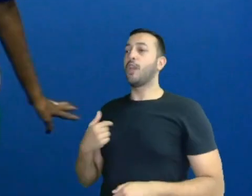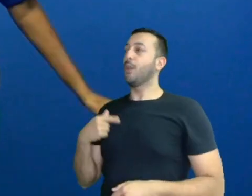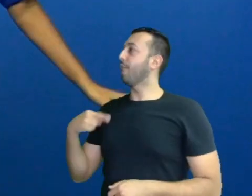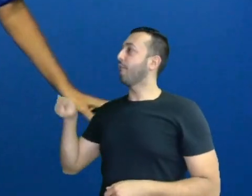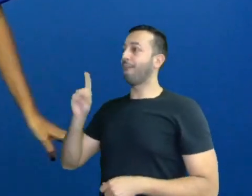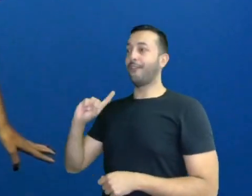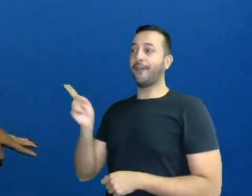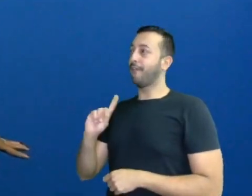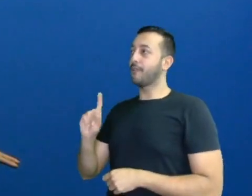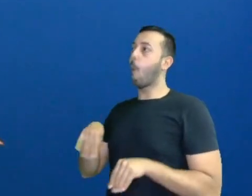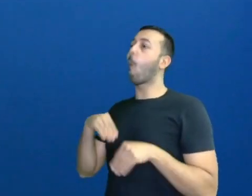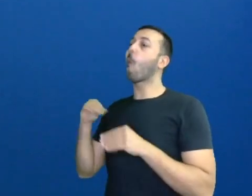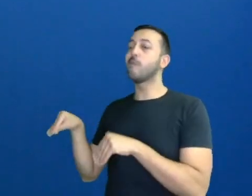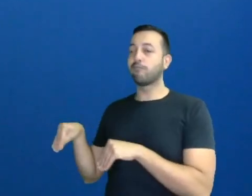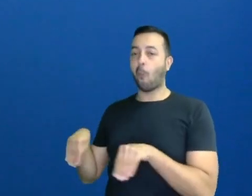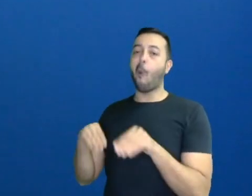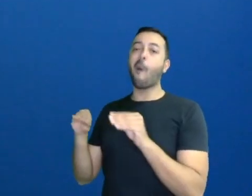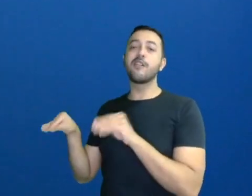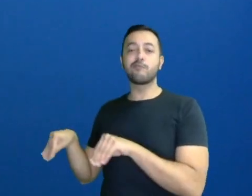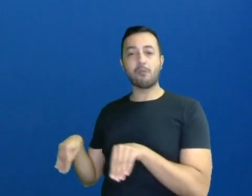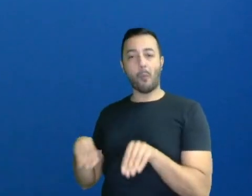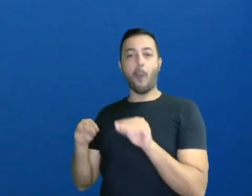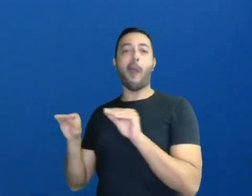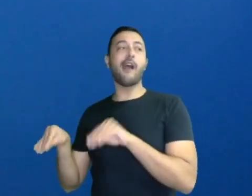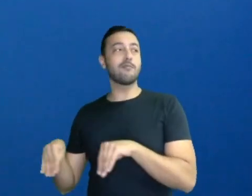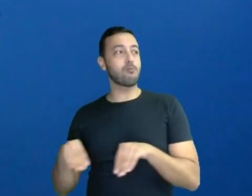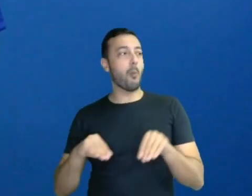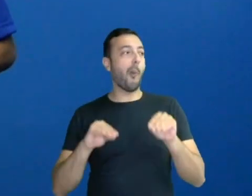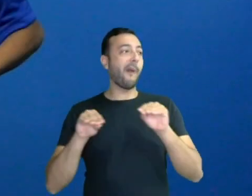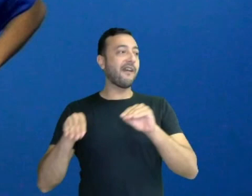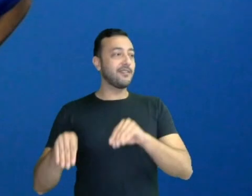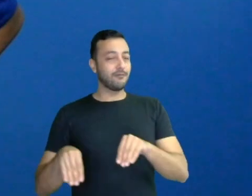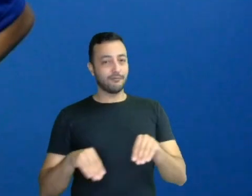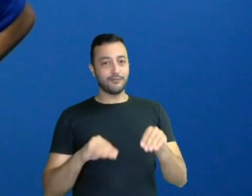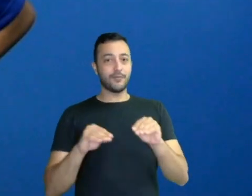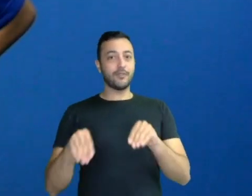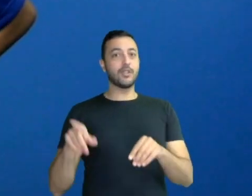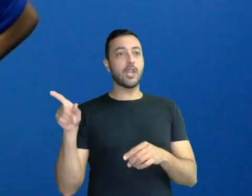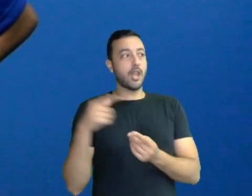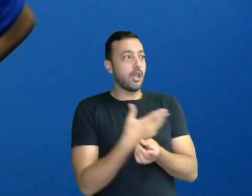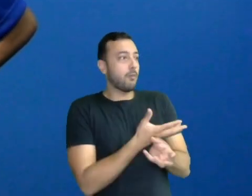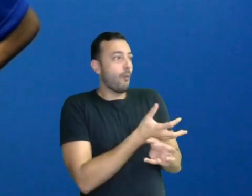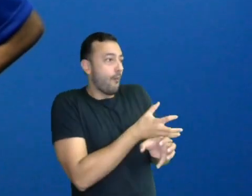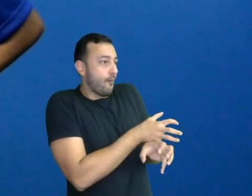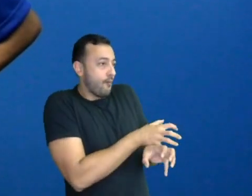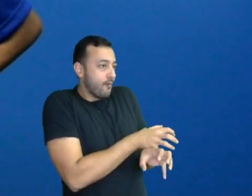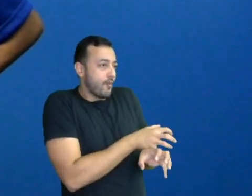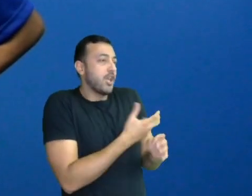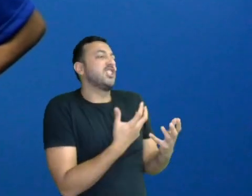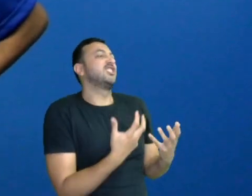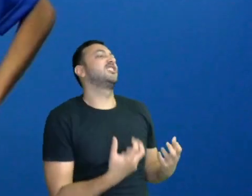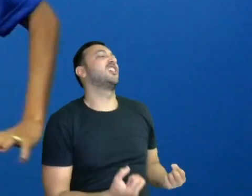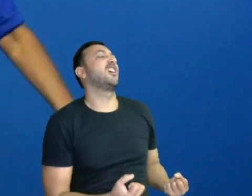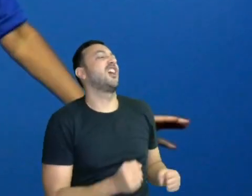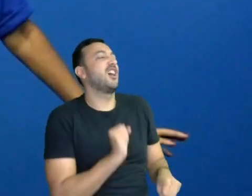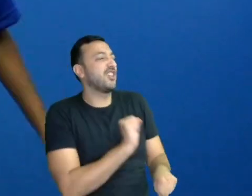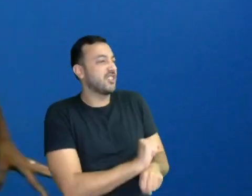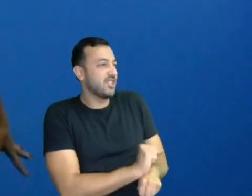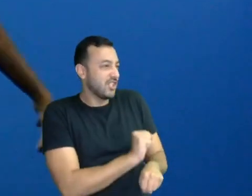vai nunca com seu esqueleto chega uma hora e o seu esqueleto já tá cansada de esperar